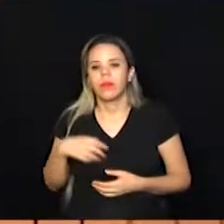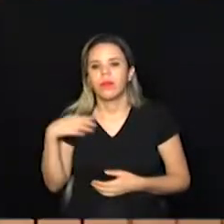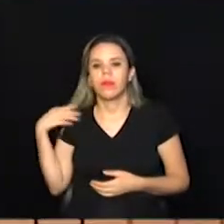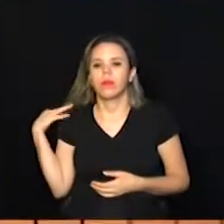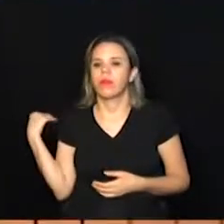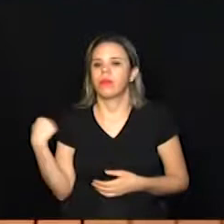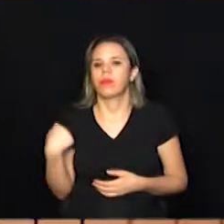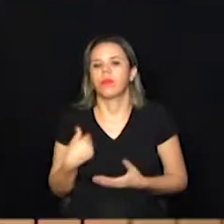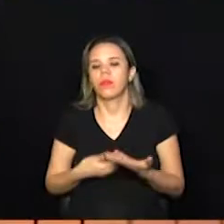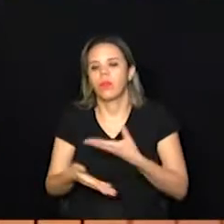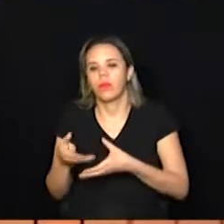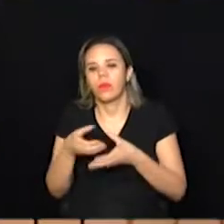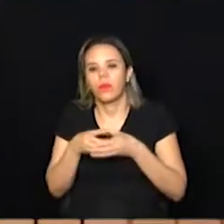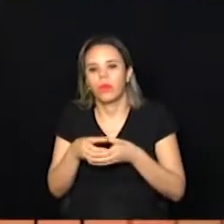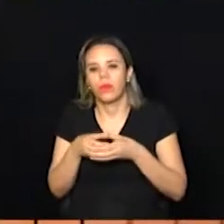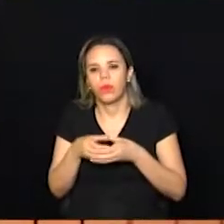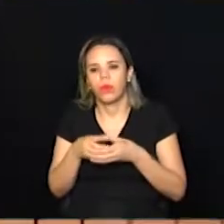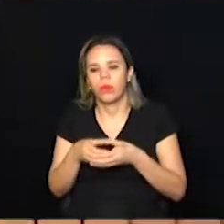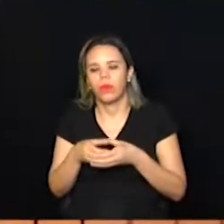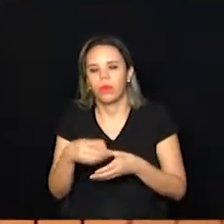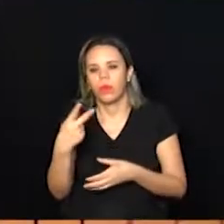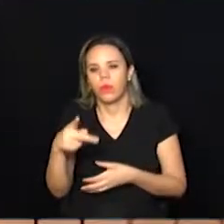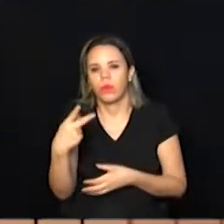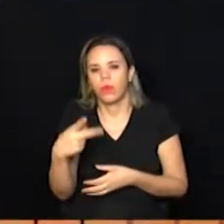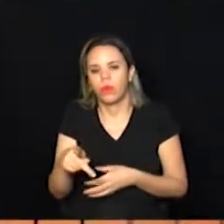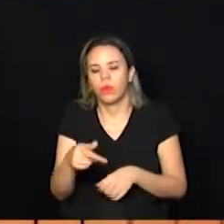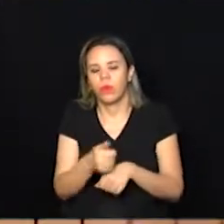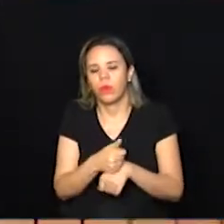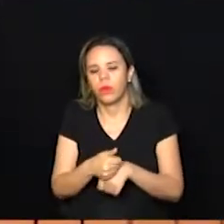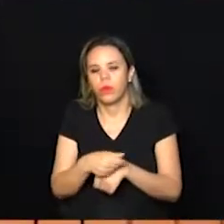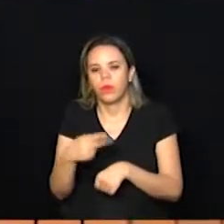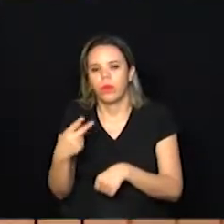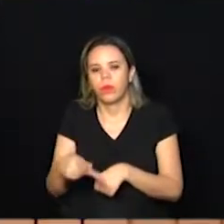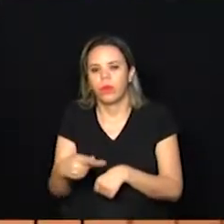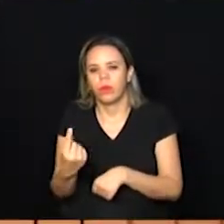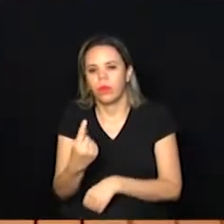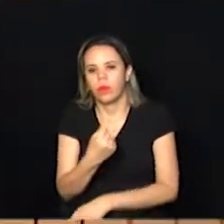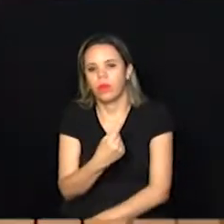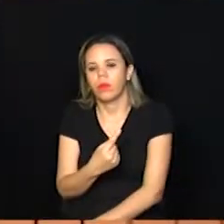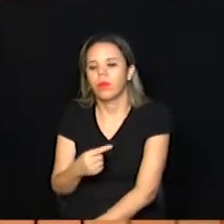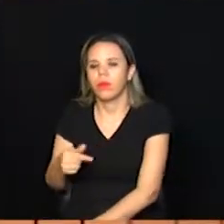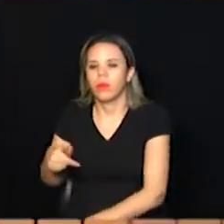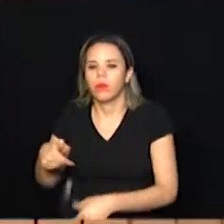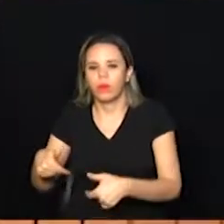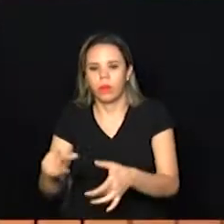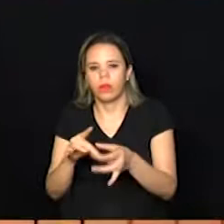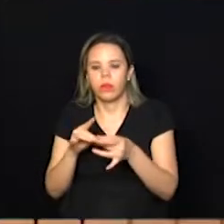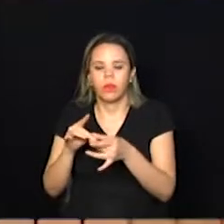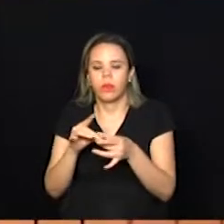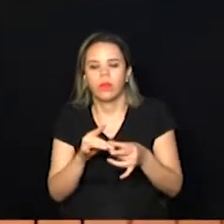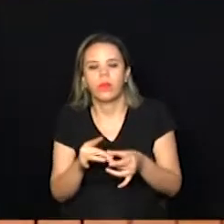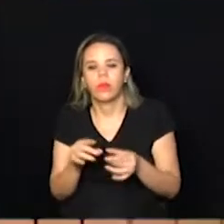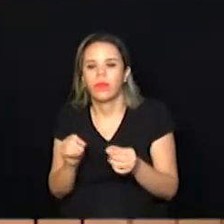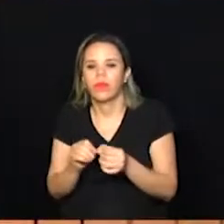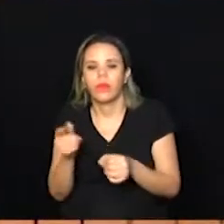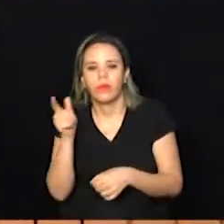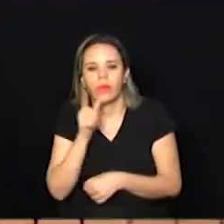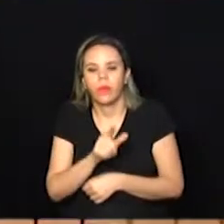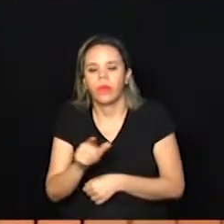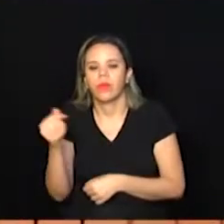o convívio e cada um na sua especialização, cada um atuando em conjunto, foi uma